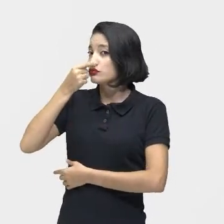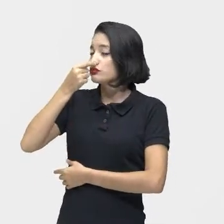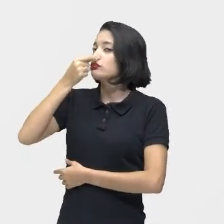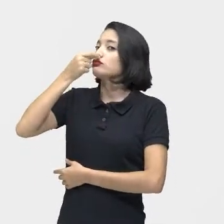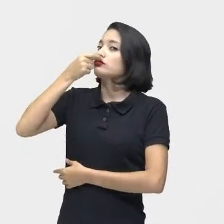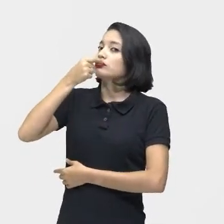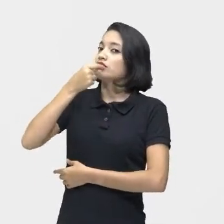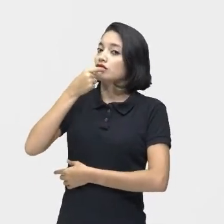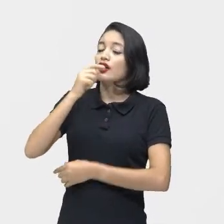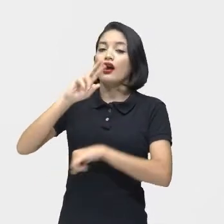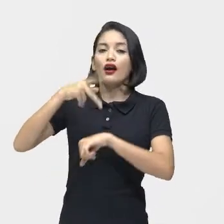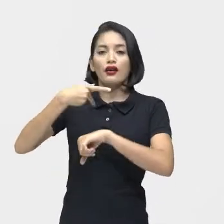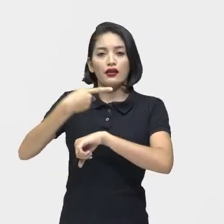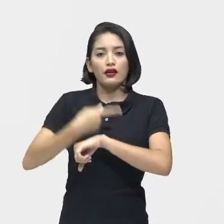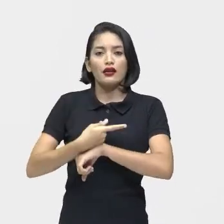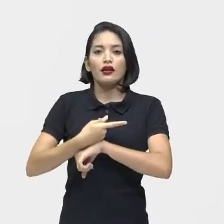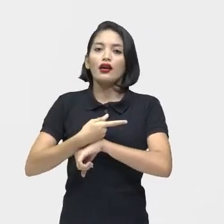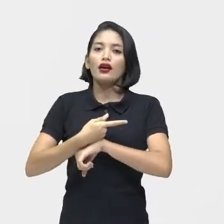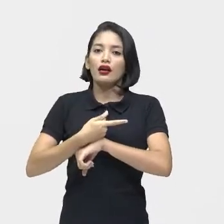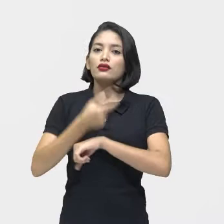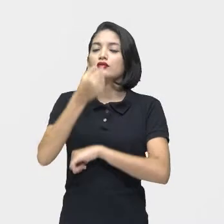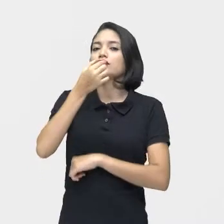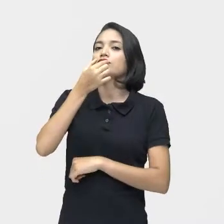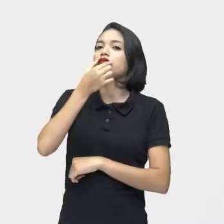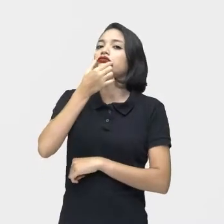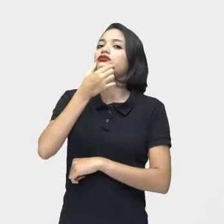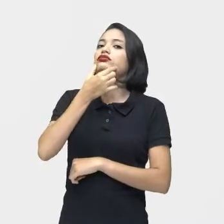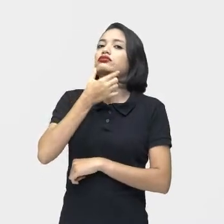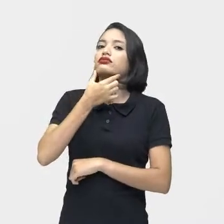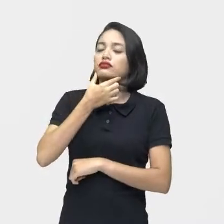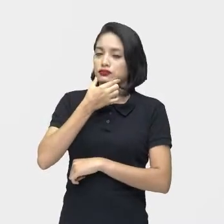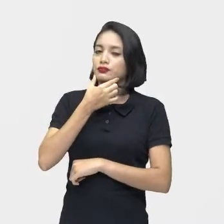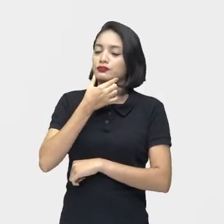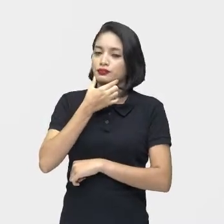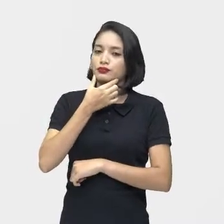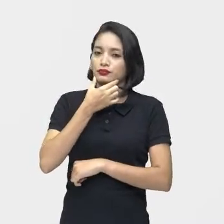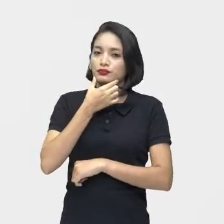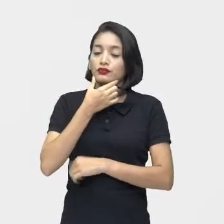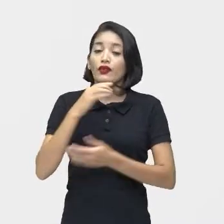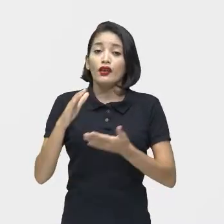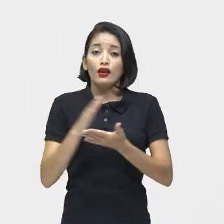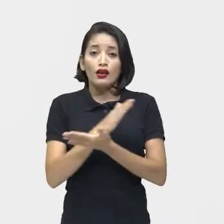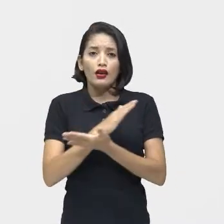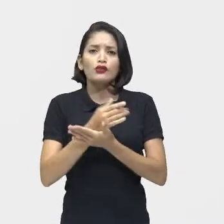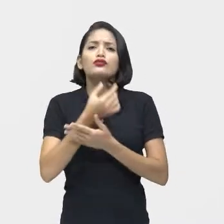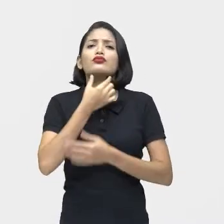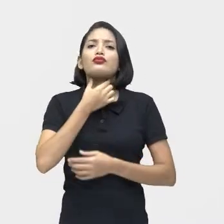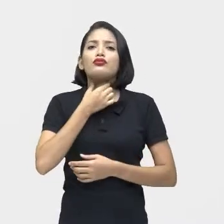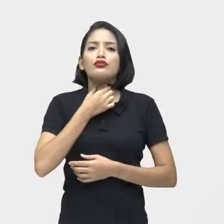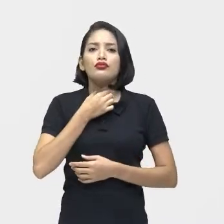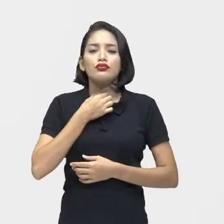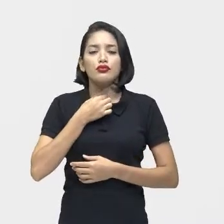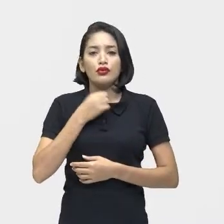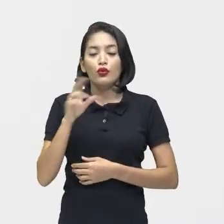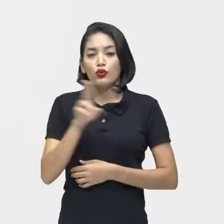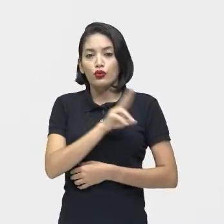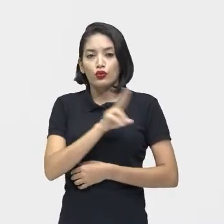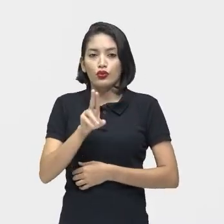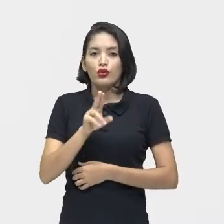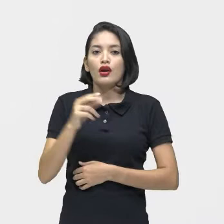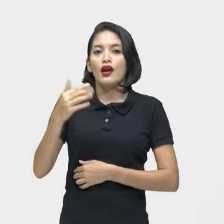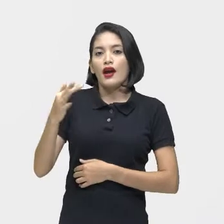nasal, ele vai passar ali pela narina, ele vai passar por algumas estruturas que são chamadas